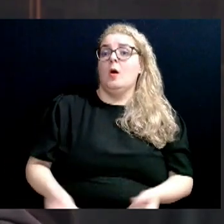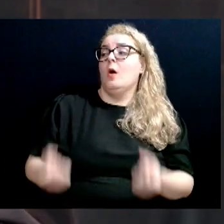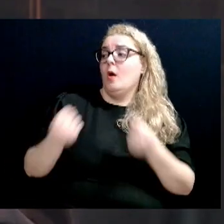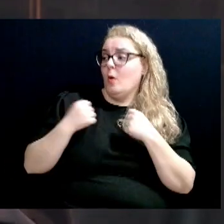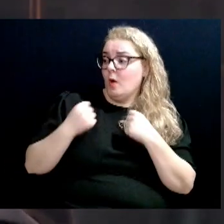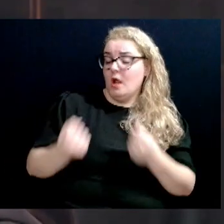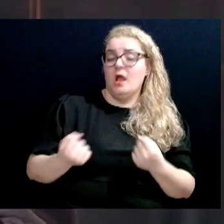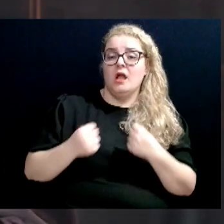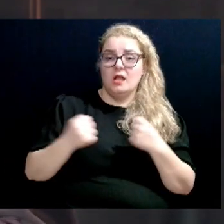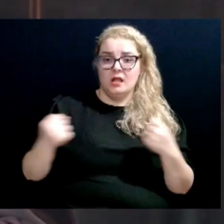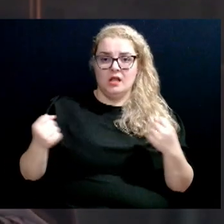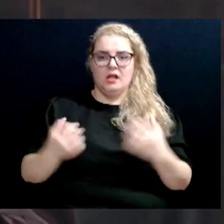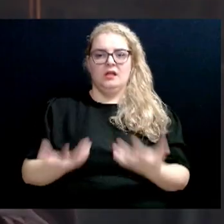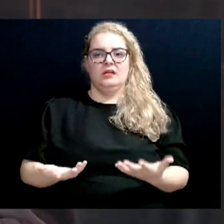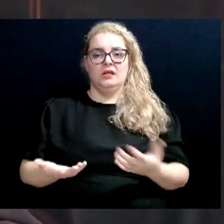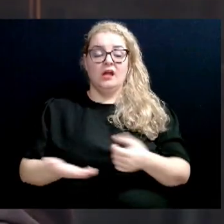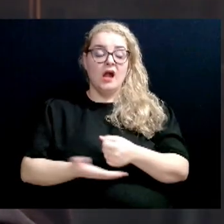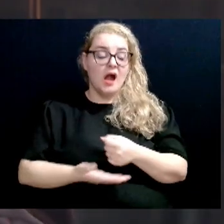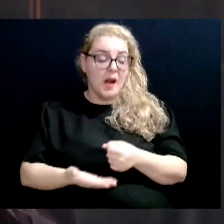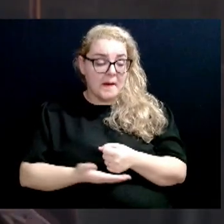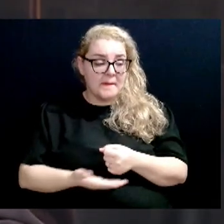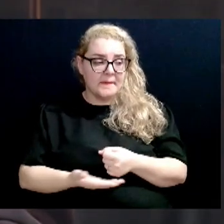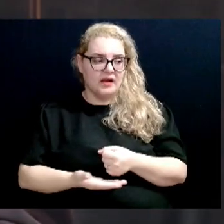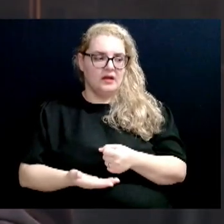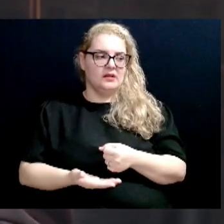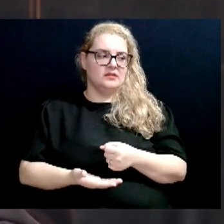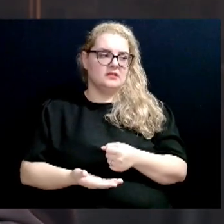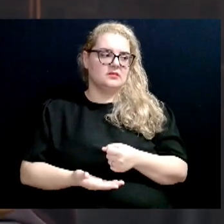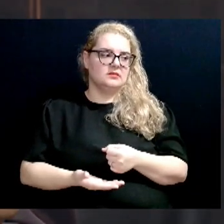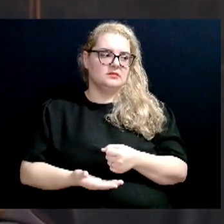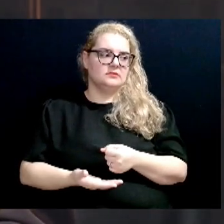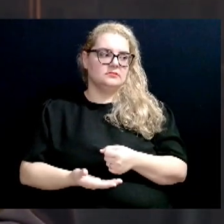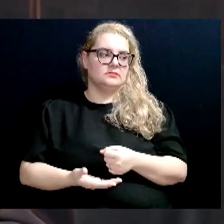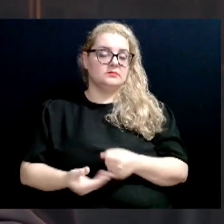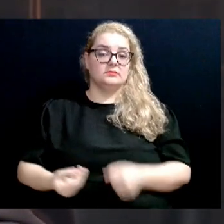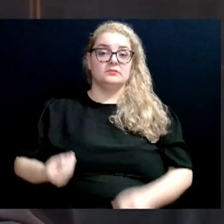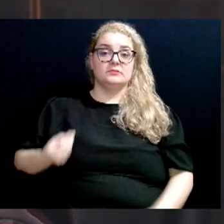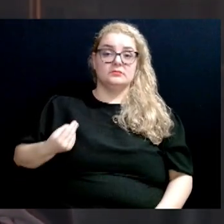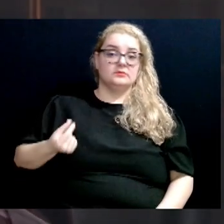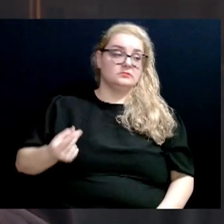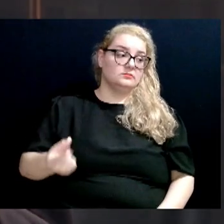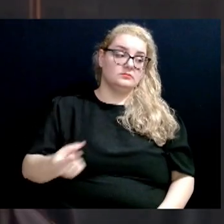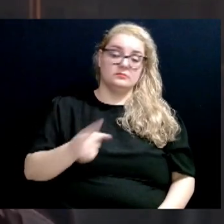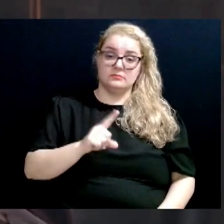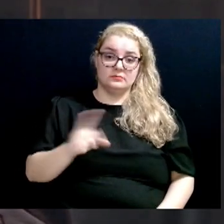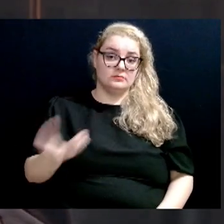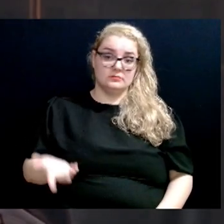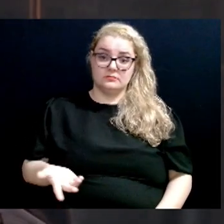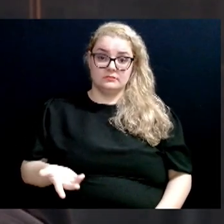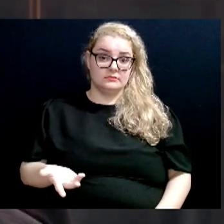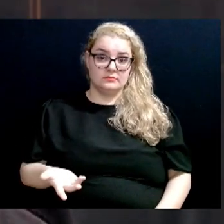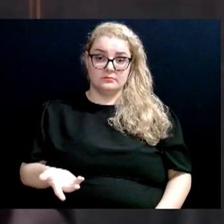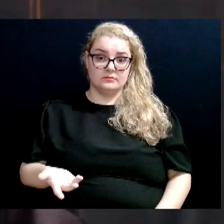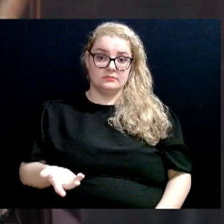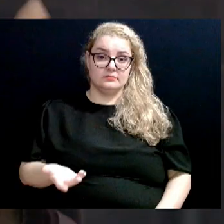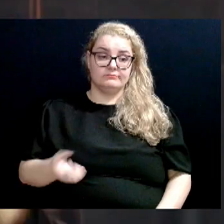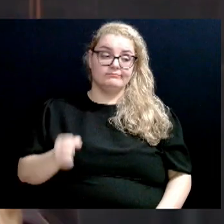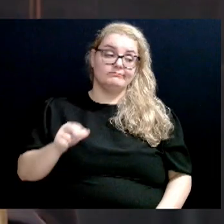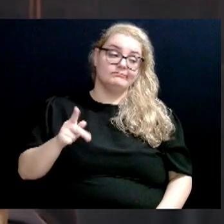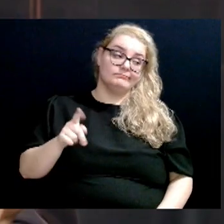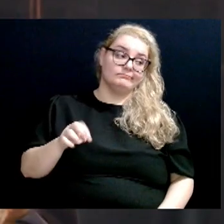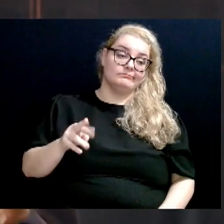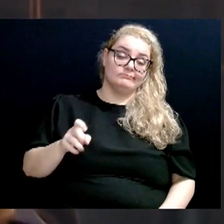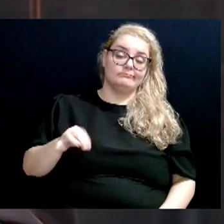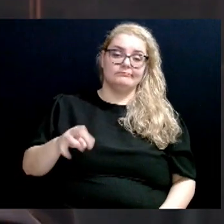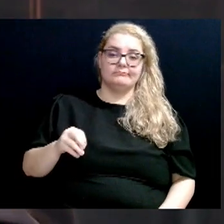a base da longevidade não está. Então, o suplemento é o